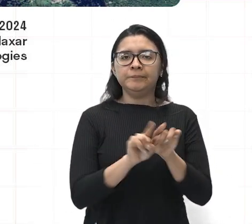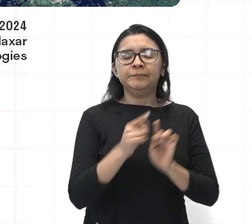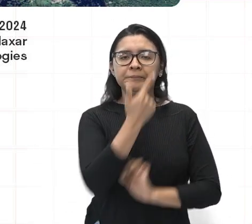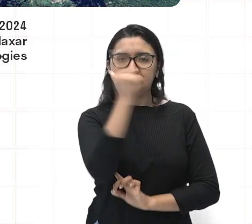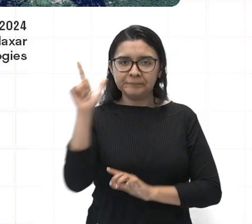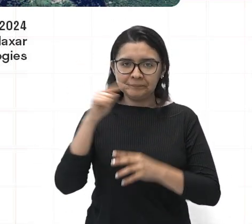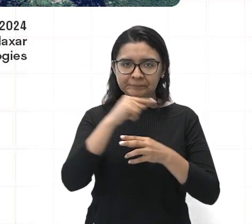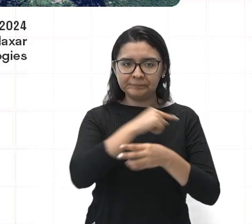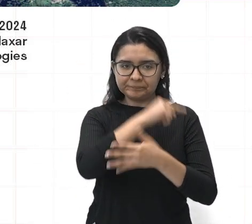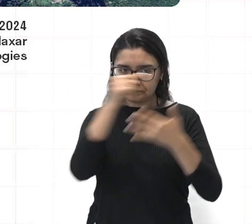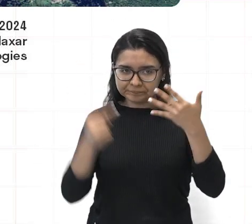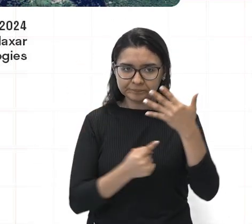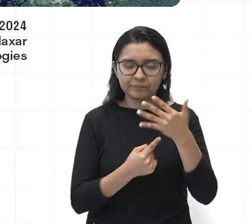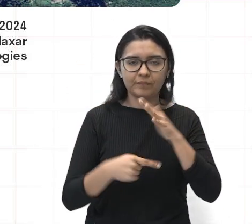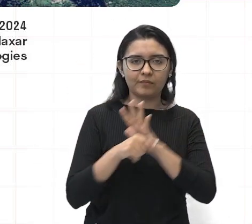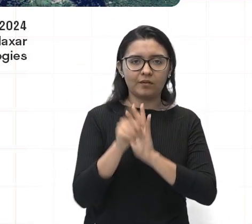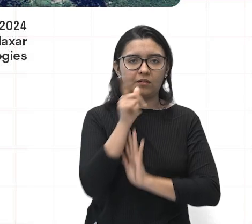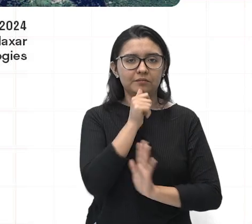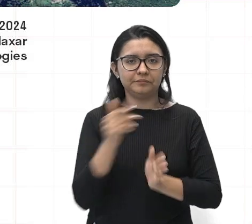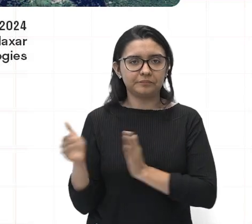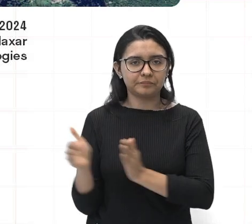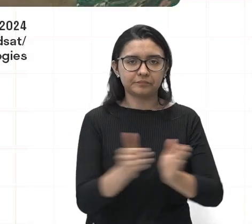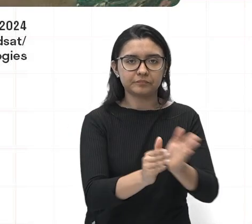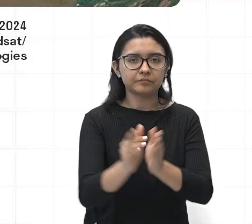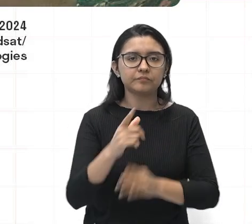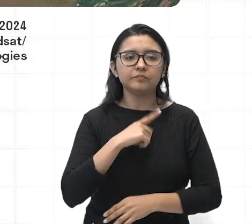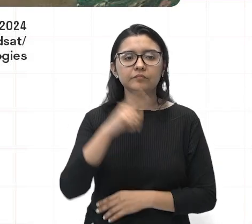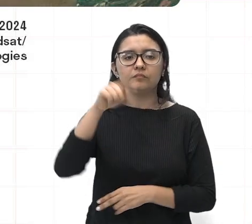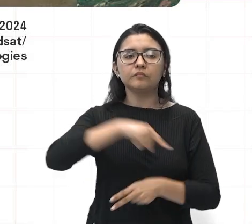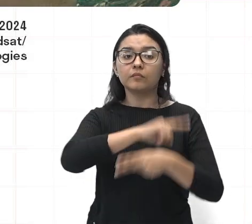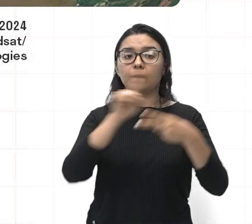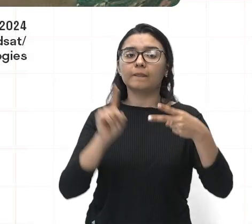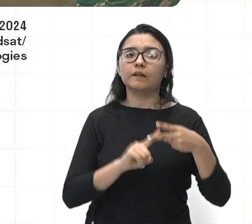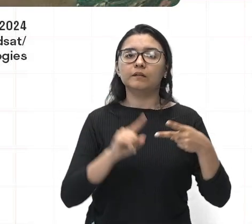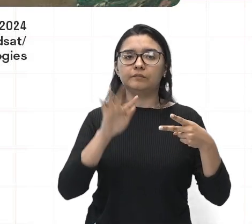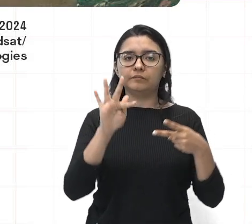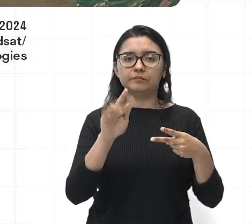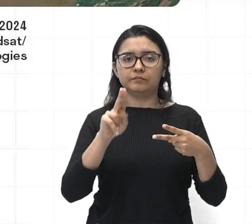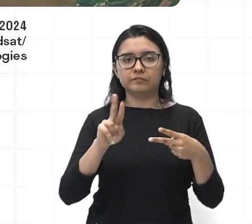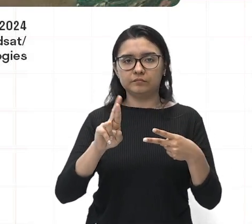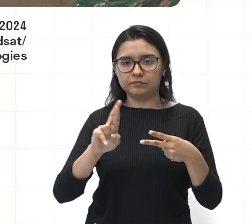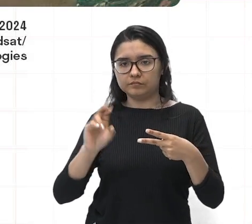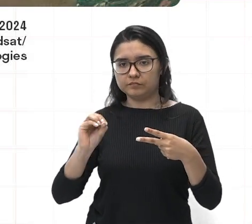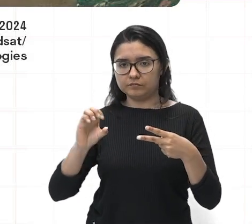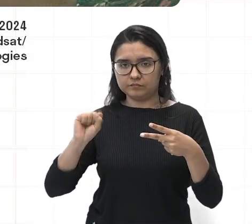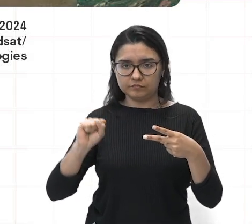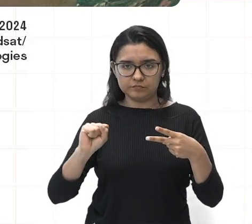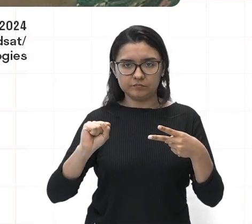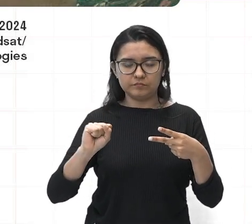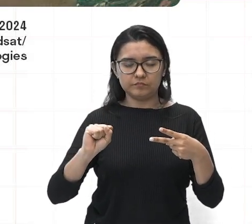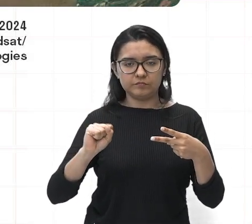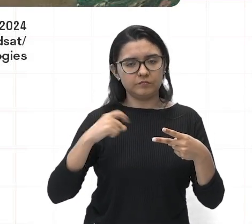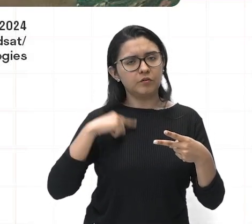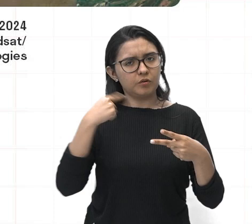elemento constituinte da bacia amazônica são os furos. Nós encontramos vários furos